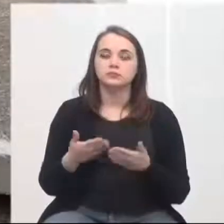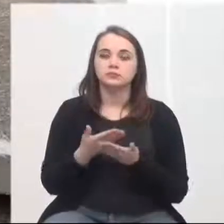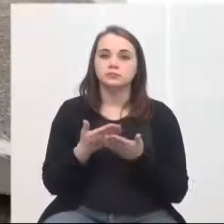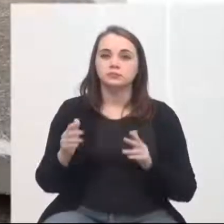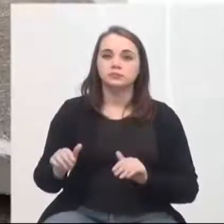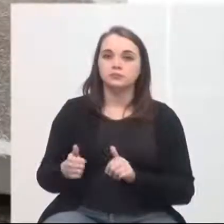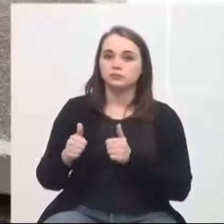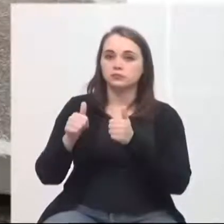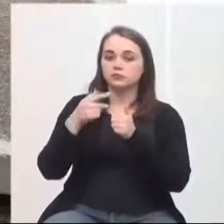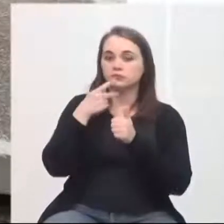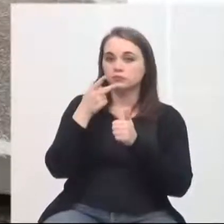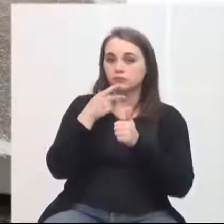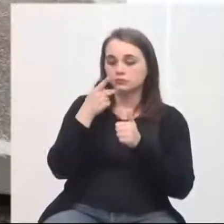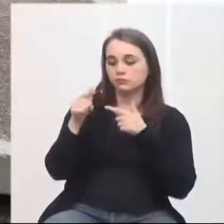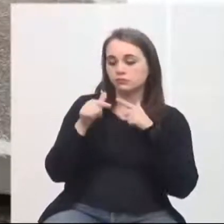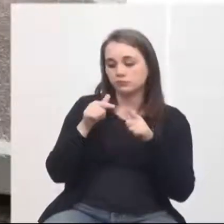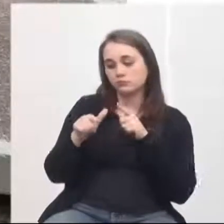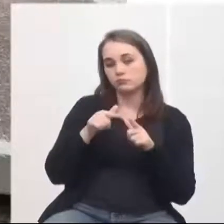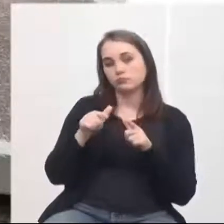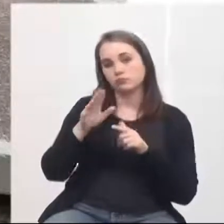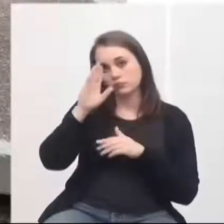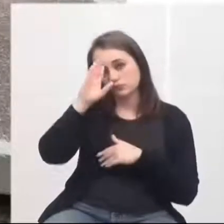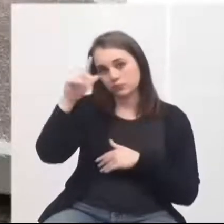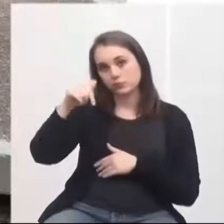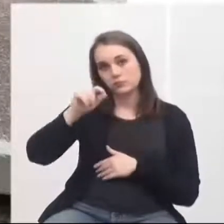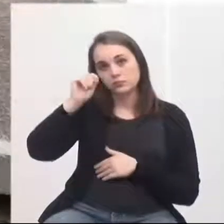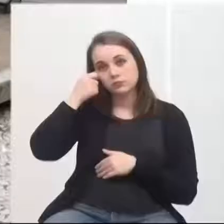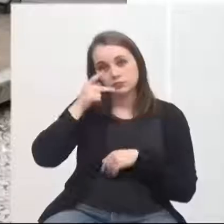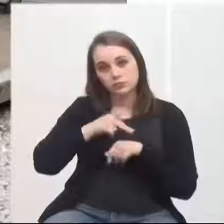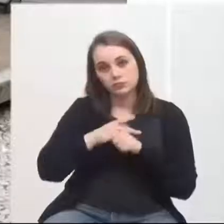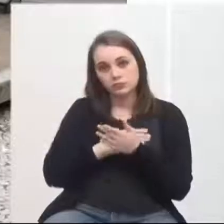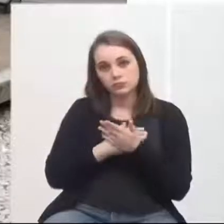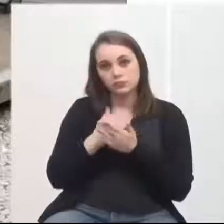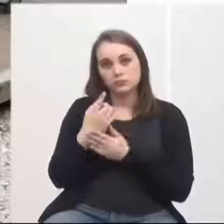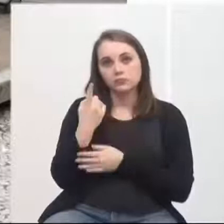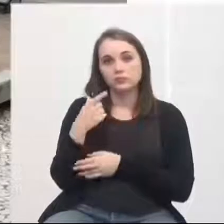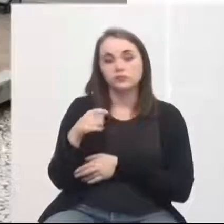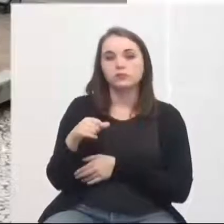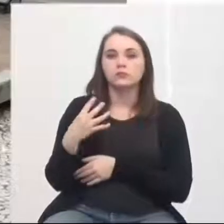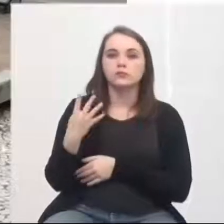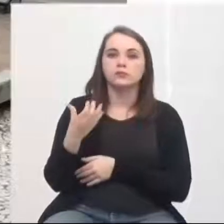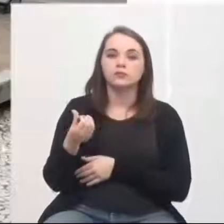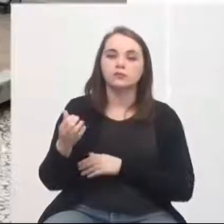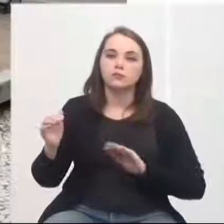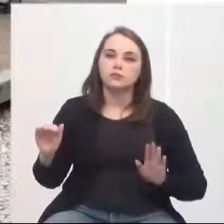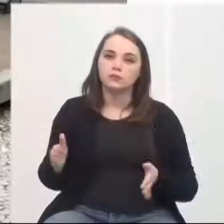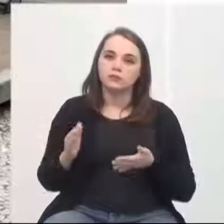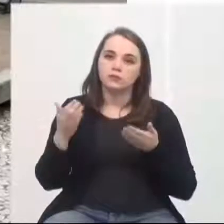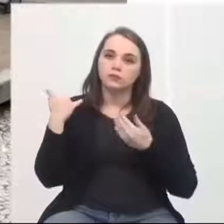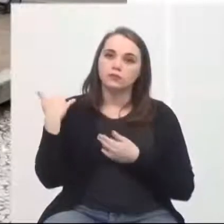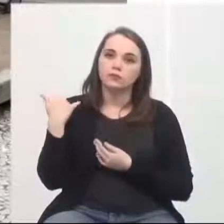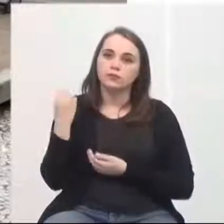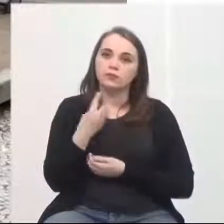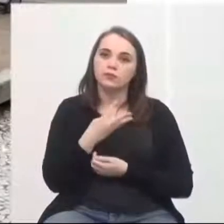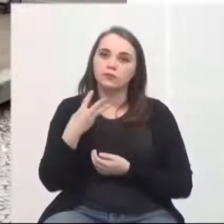Criciúma, um monumento que foi inaugurado em 1946, homenagem de 33 anos